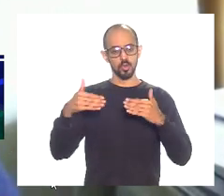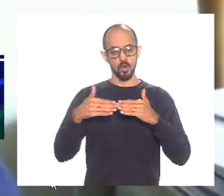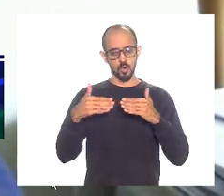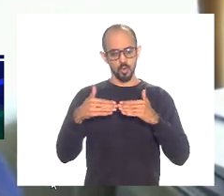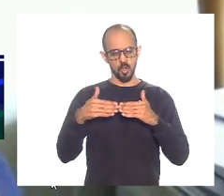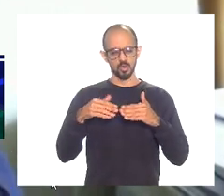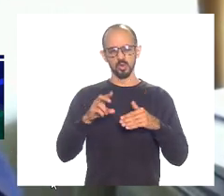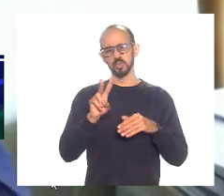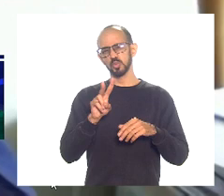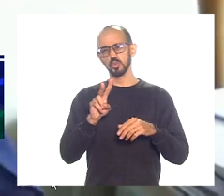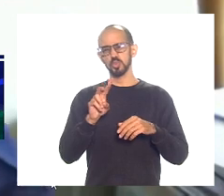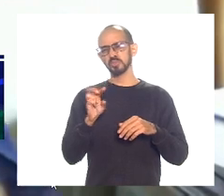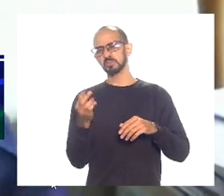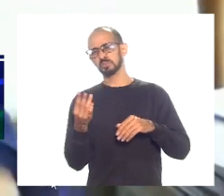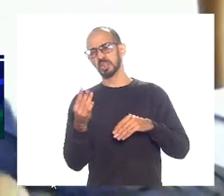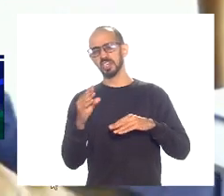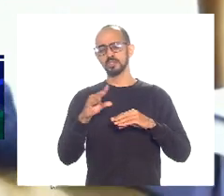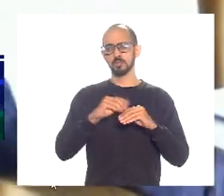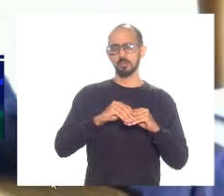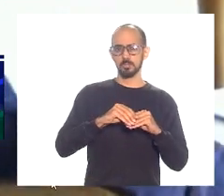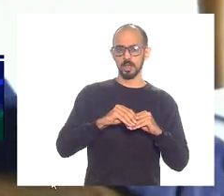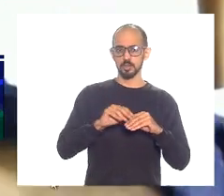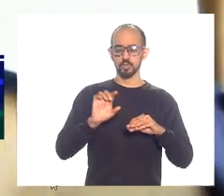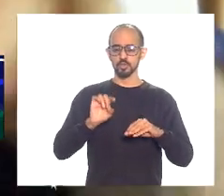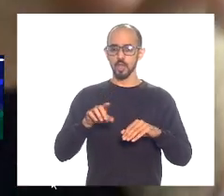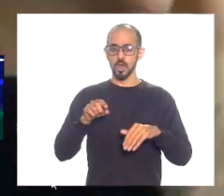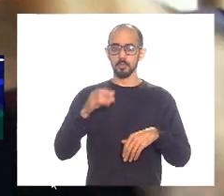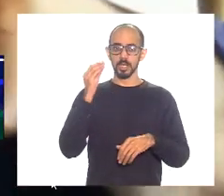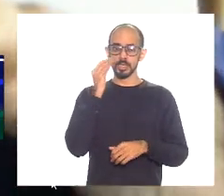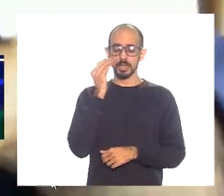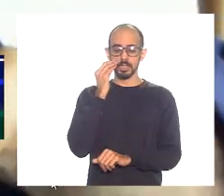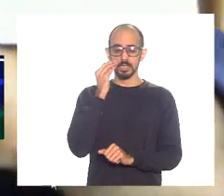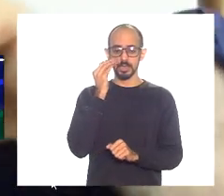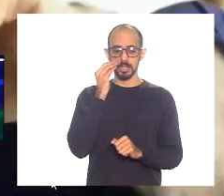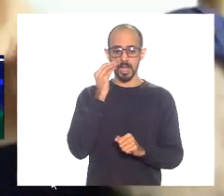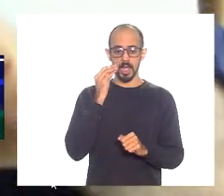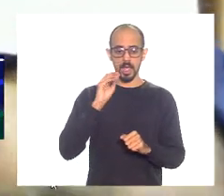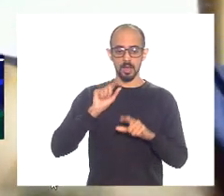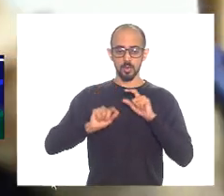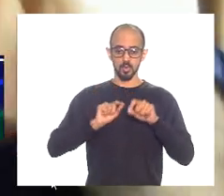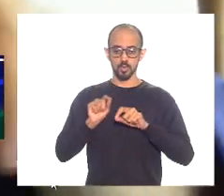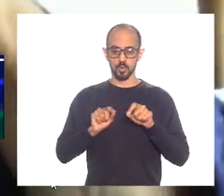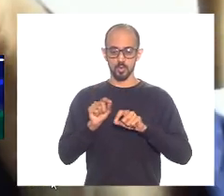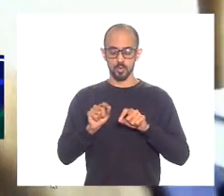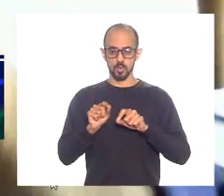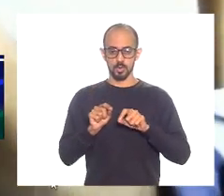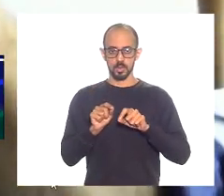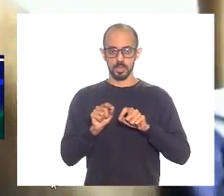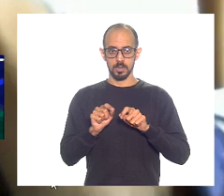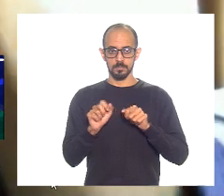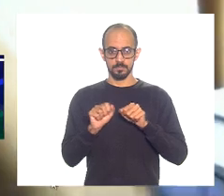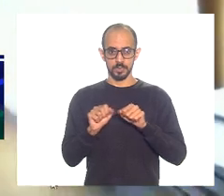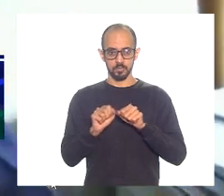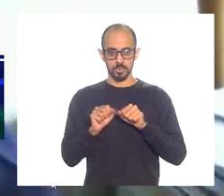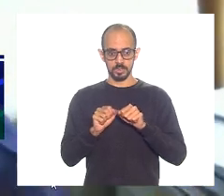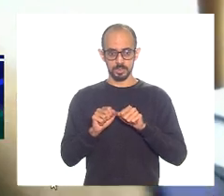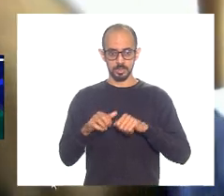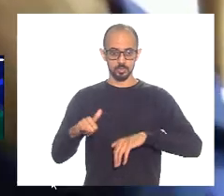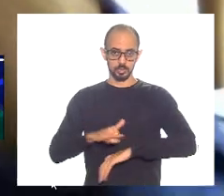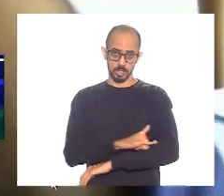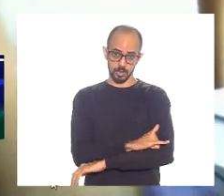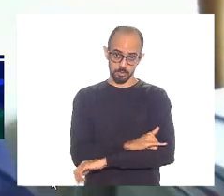2 ou 3 emendas somente, no sentido de tentar abranger os aeroportos do interior,